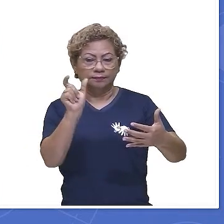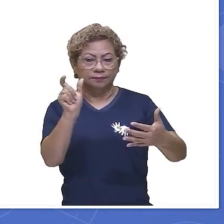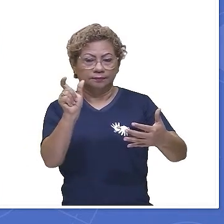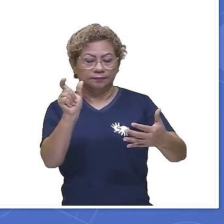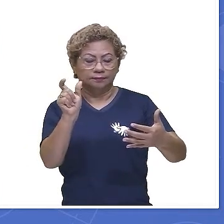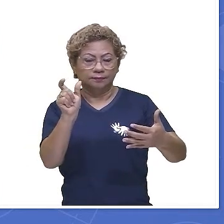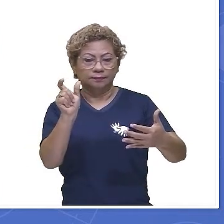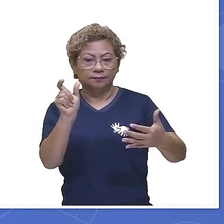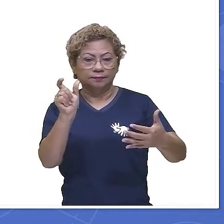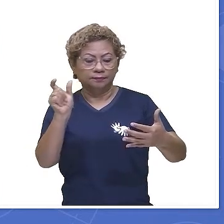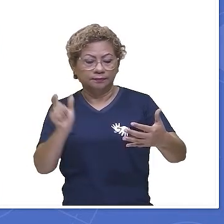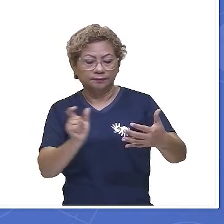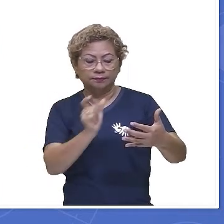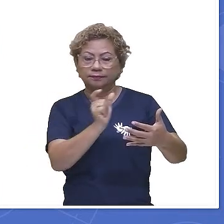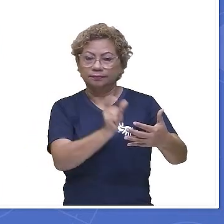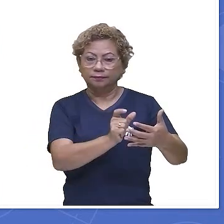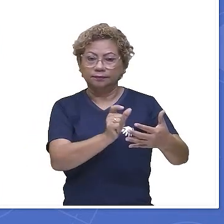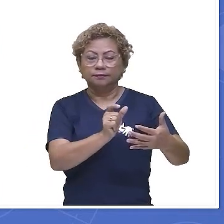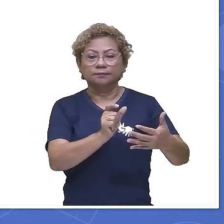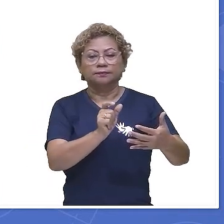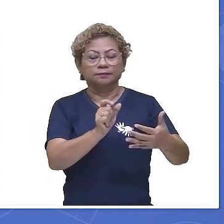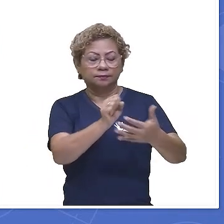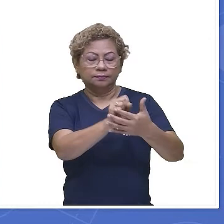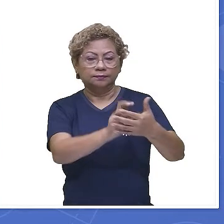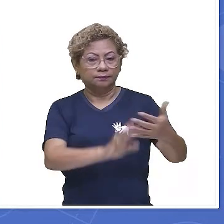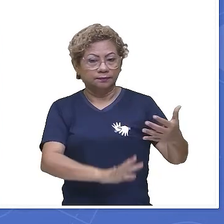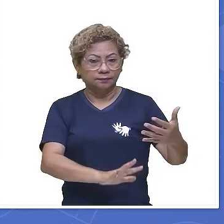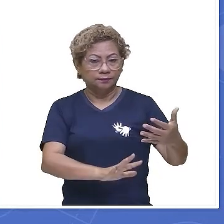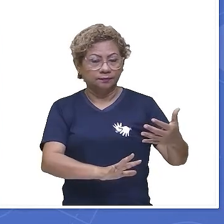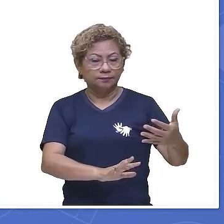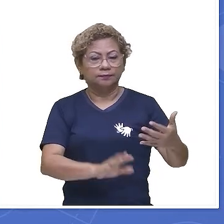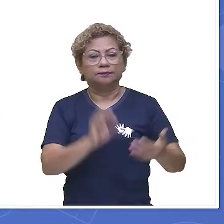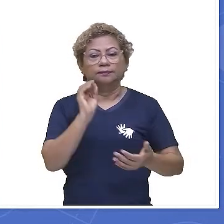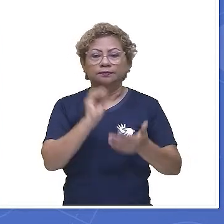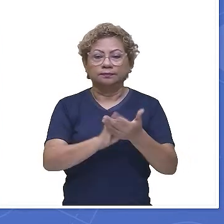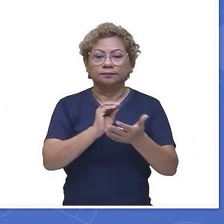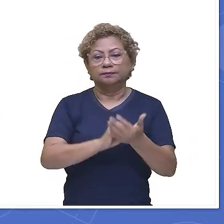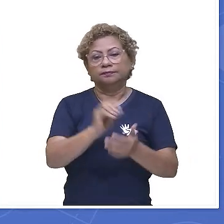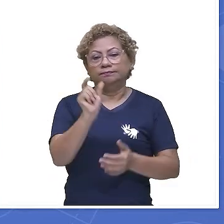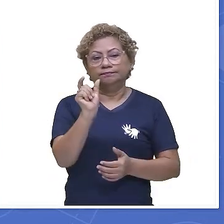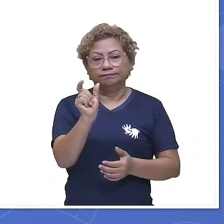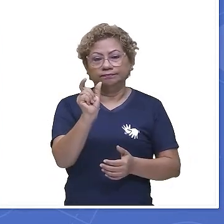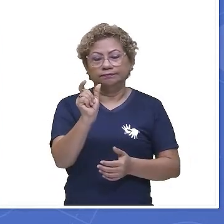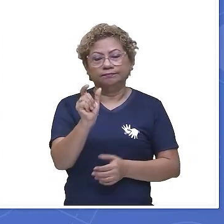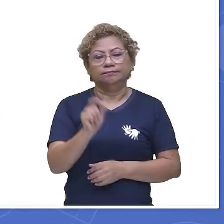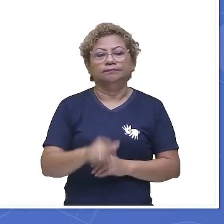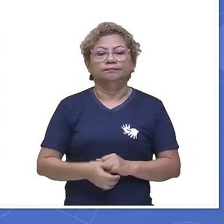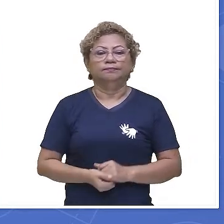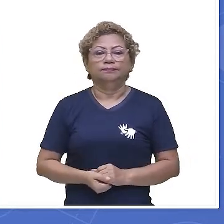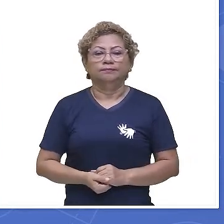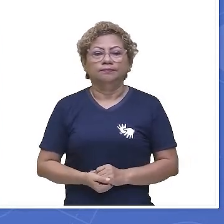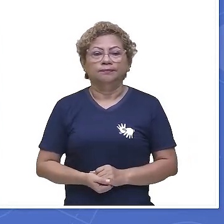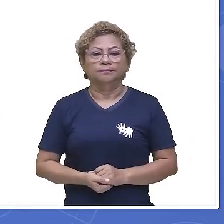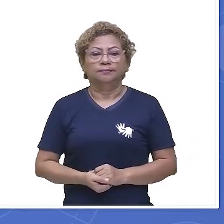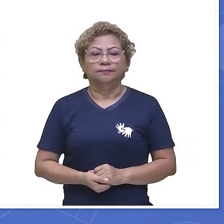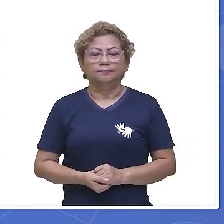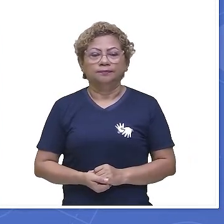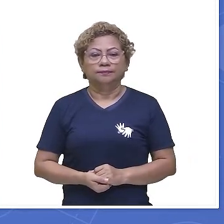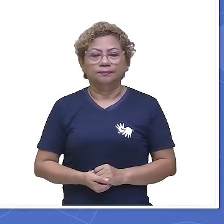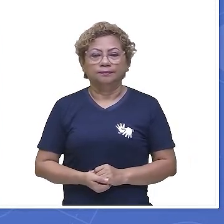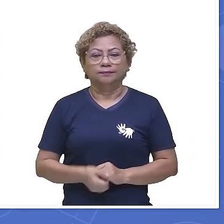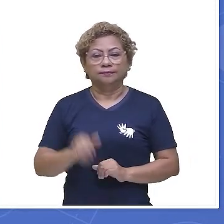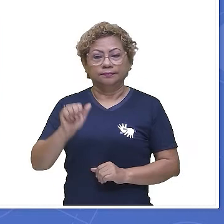as frases, né, A, B e C, né, completar a lacuna com a palavra aqui que que deixa a frase lógica, né? E na